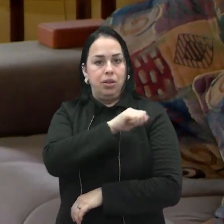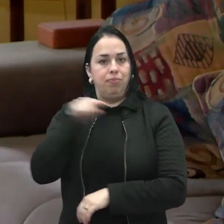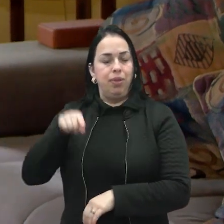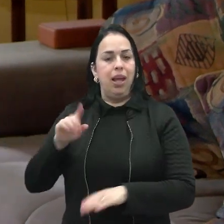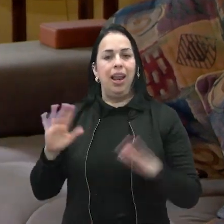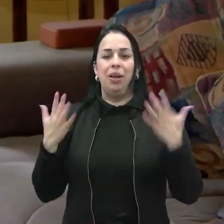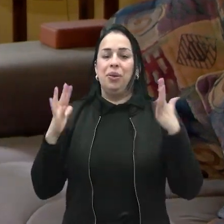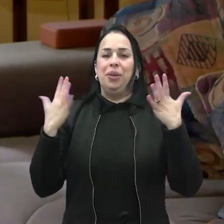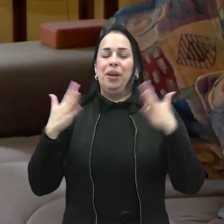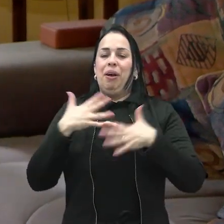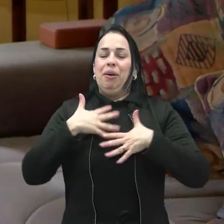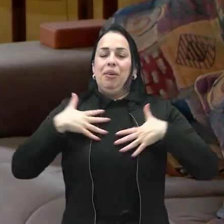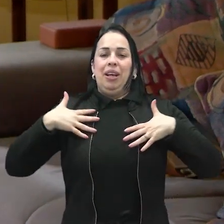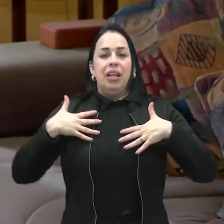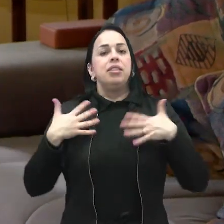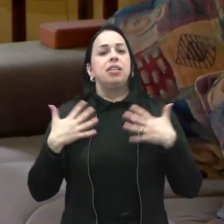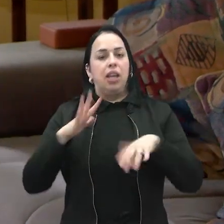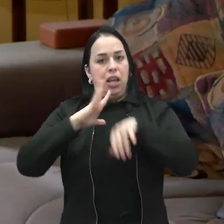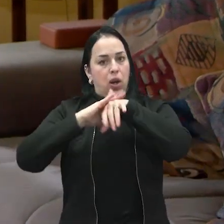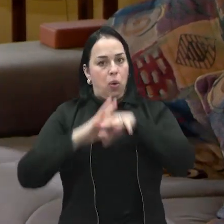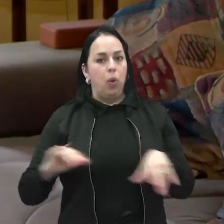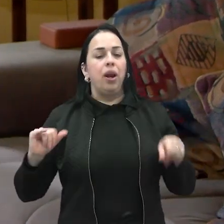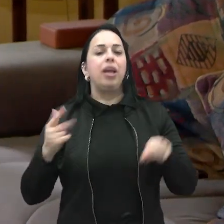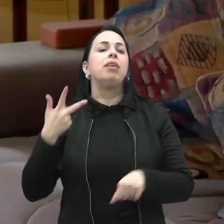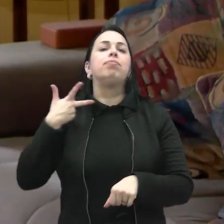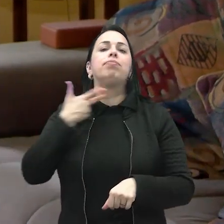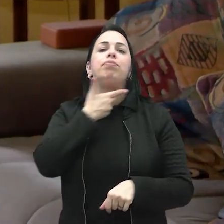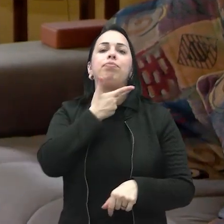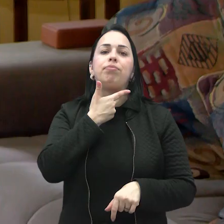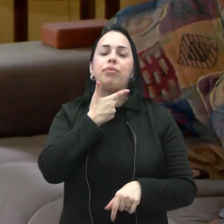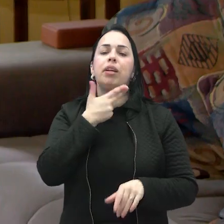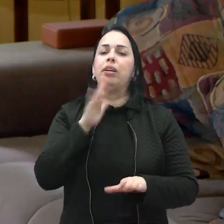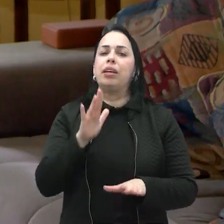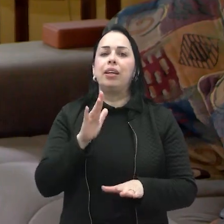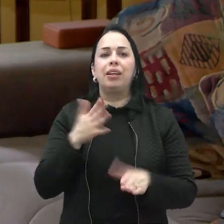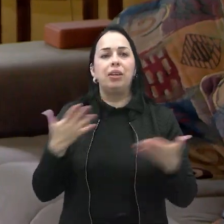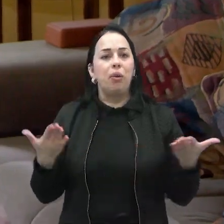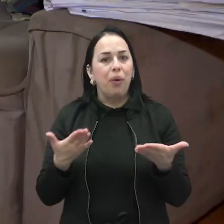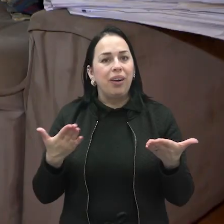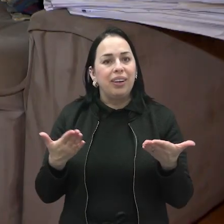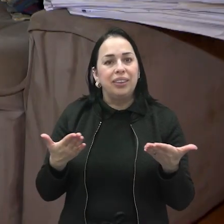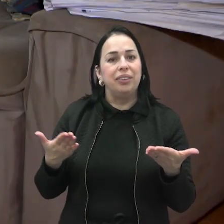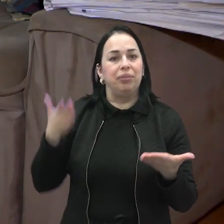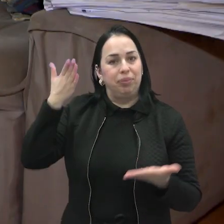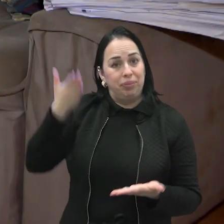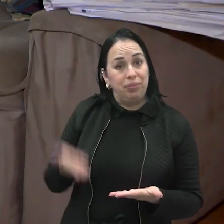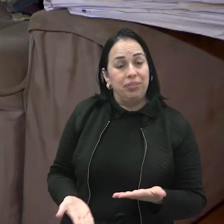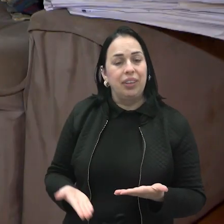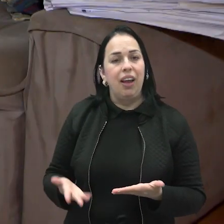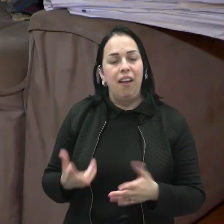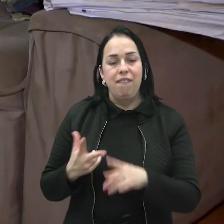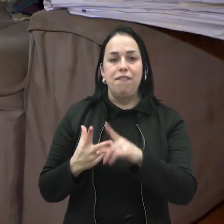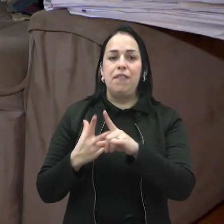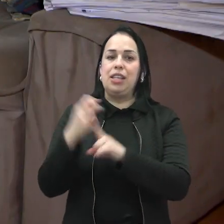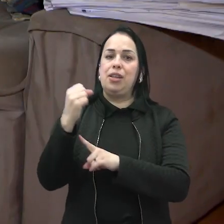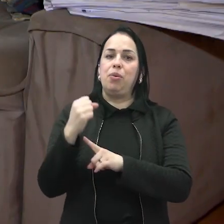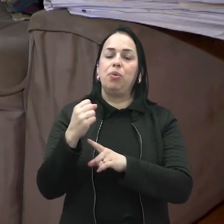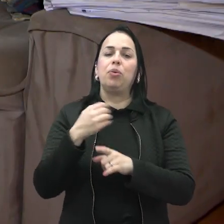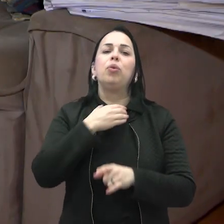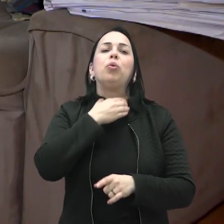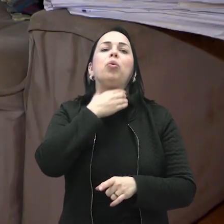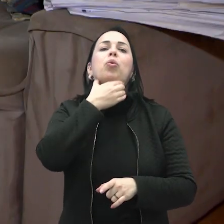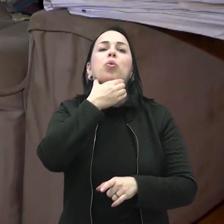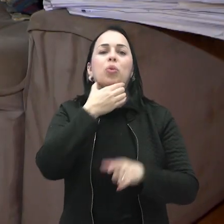comemora a cura da doença e o sucesso da cirurgia que deixou sequelas mínimas. Para ela, vencer o câncer